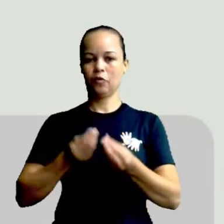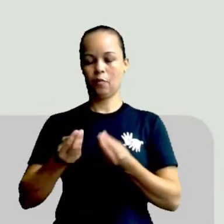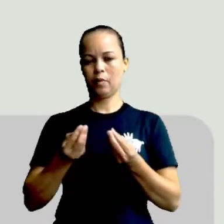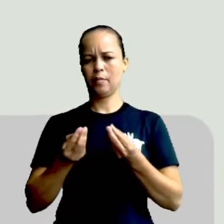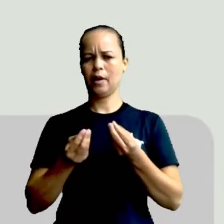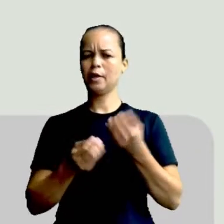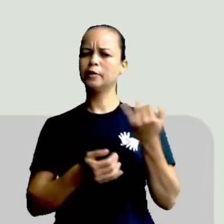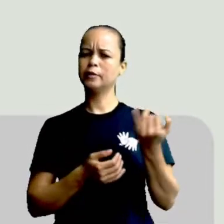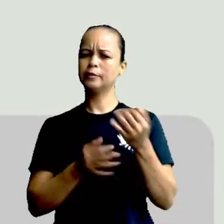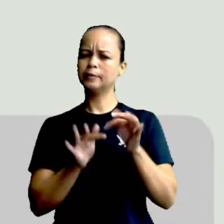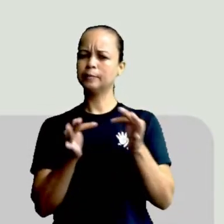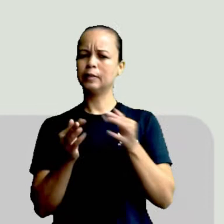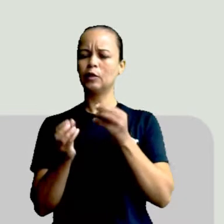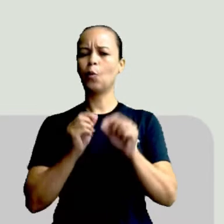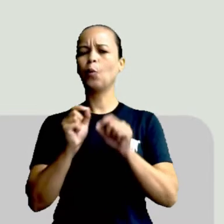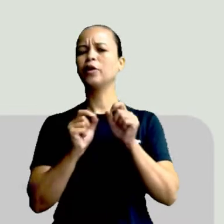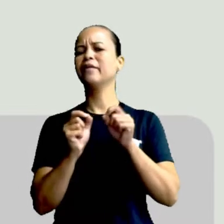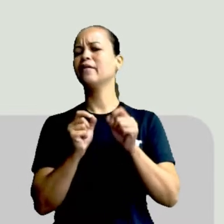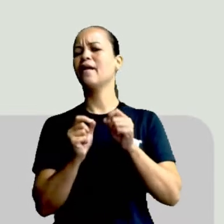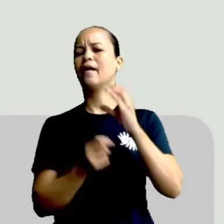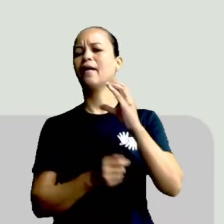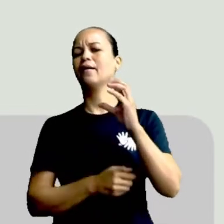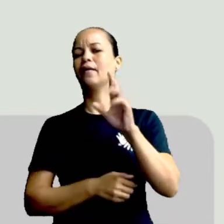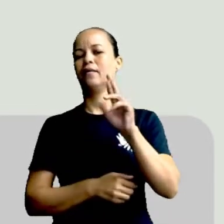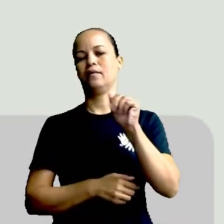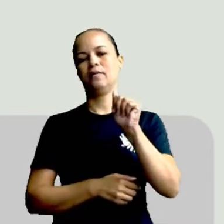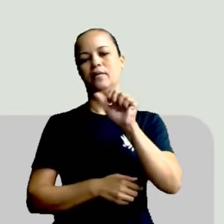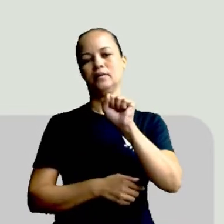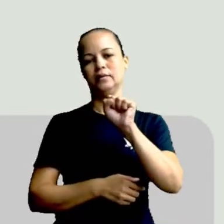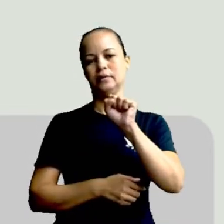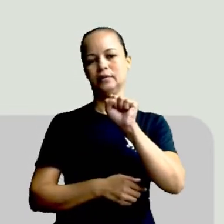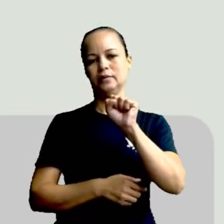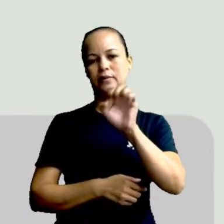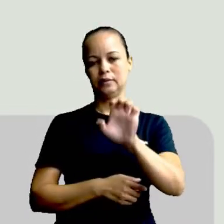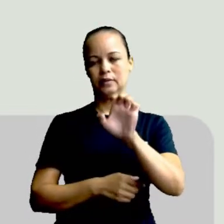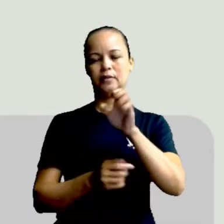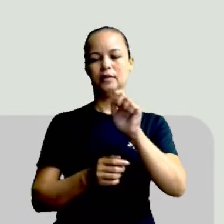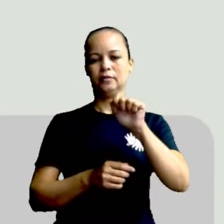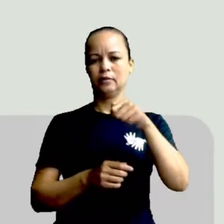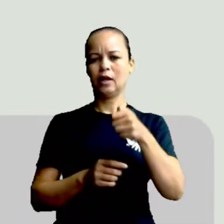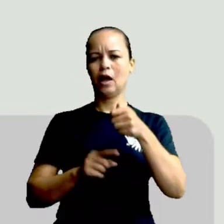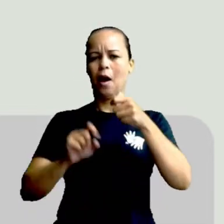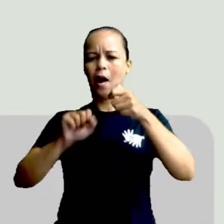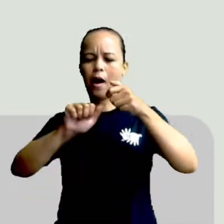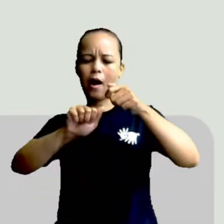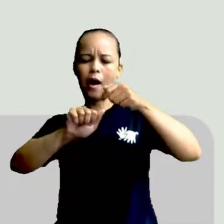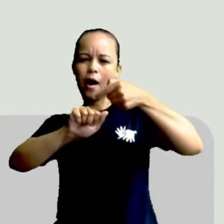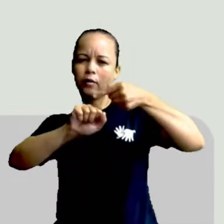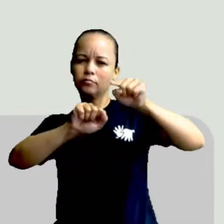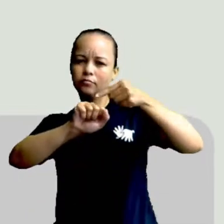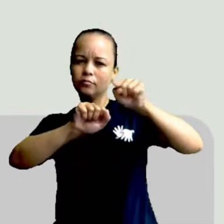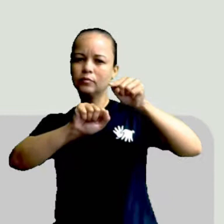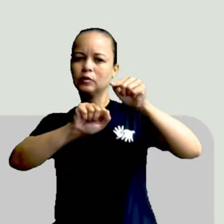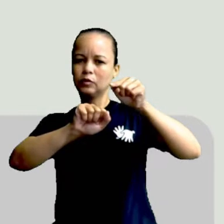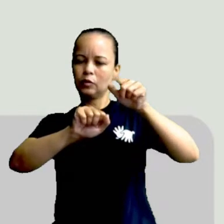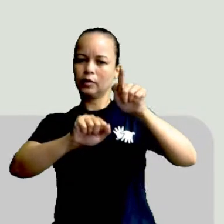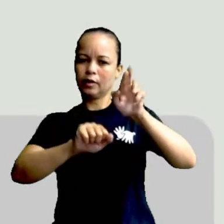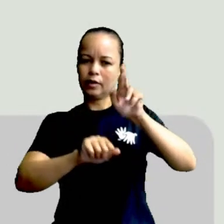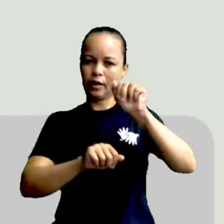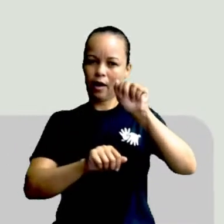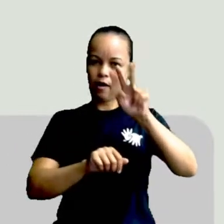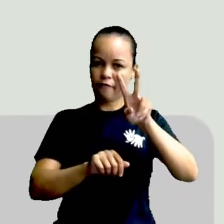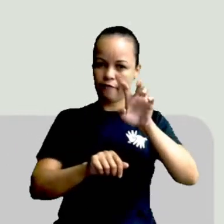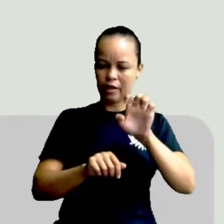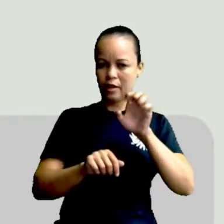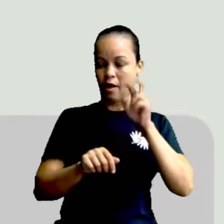produtória o que é a crazy ela é marcada pelo acento grave é